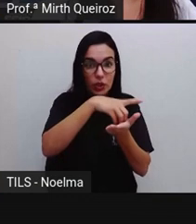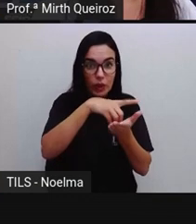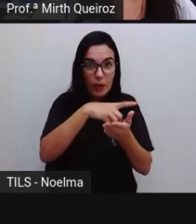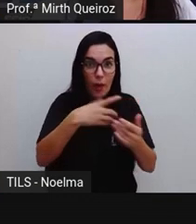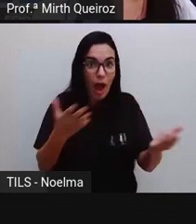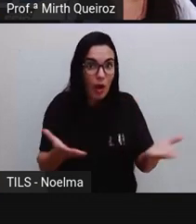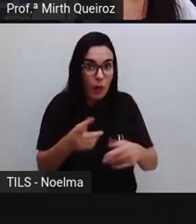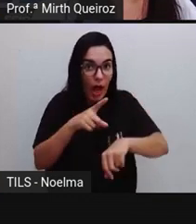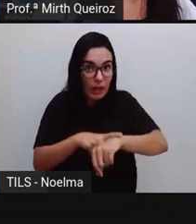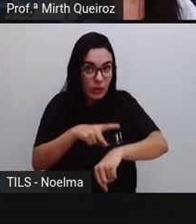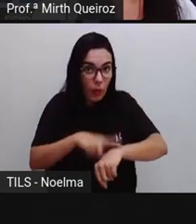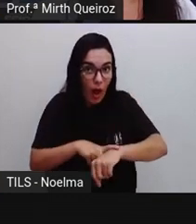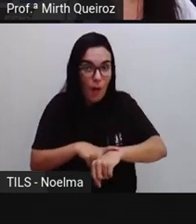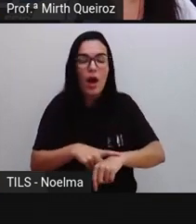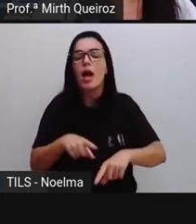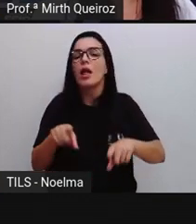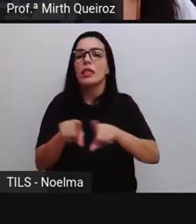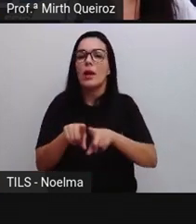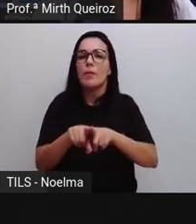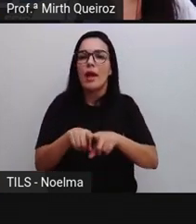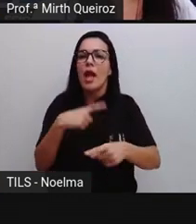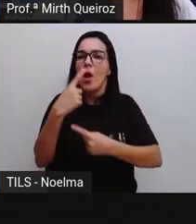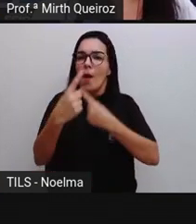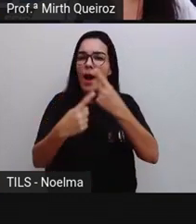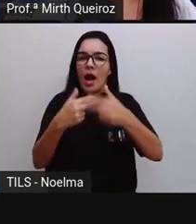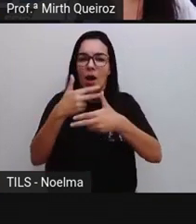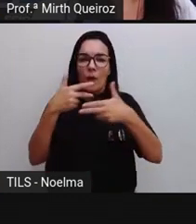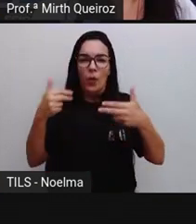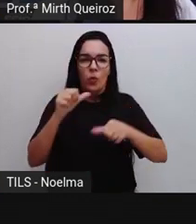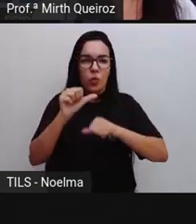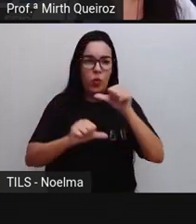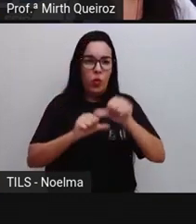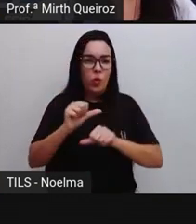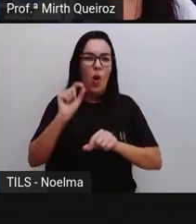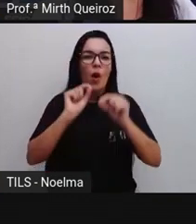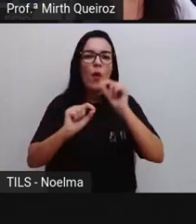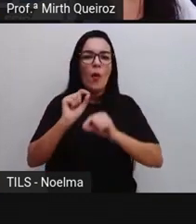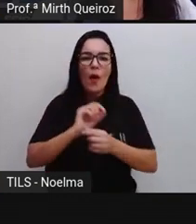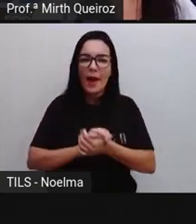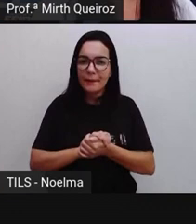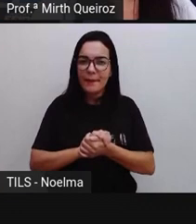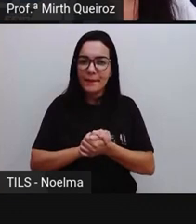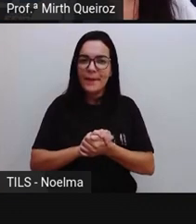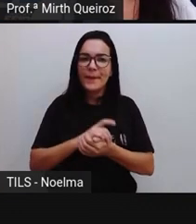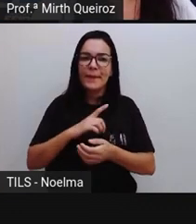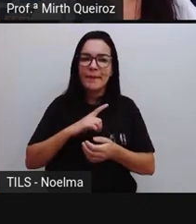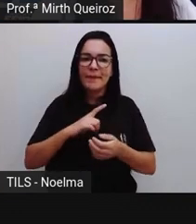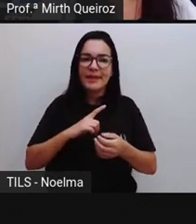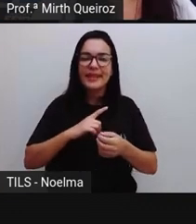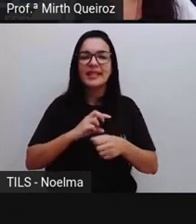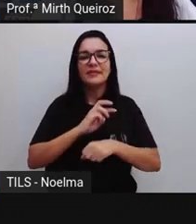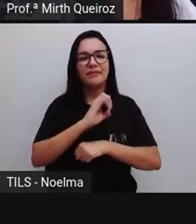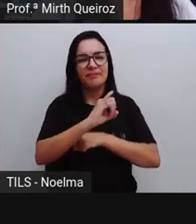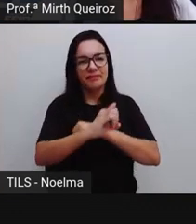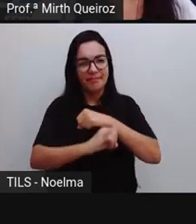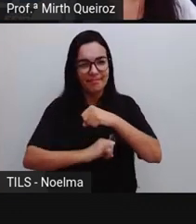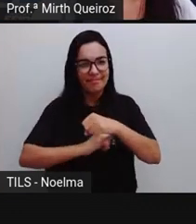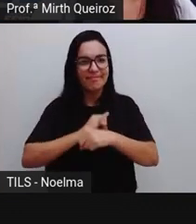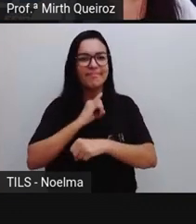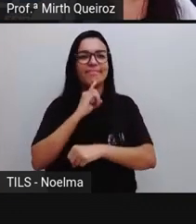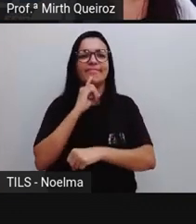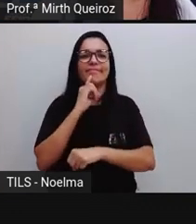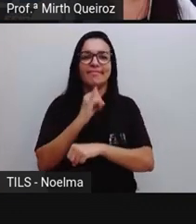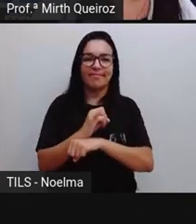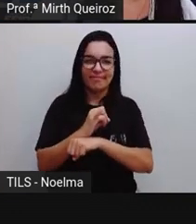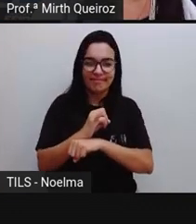atuais, algo que mudou bastante, que nos ajudou, foram essas plataformas digitais, né? Onde a